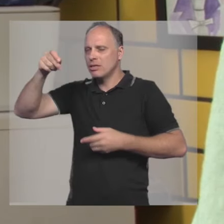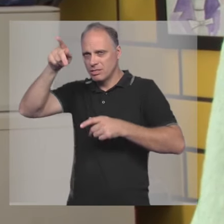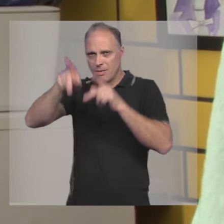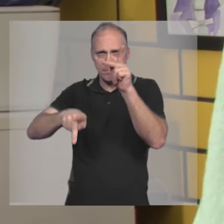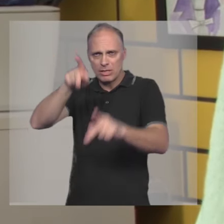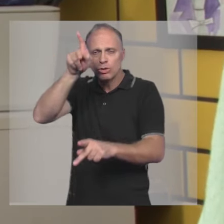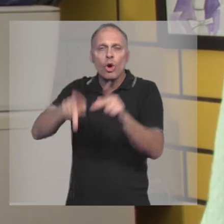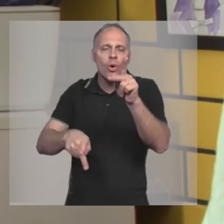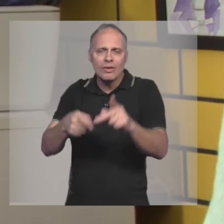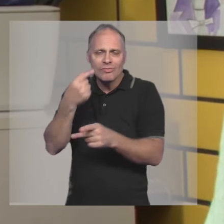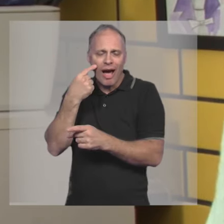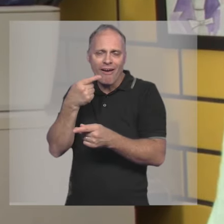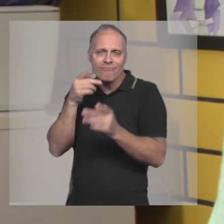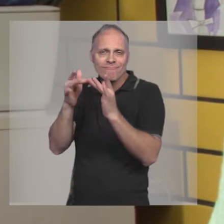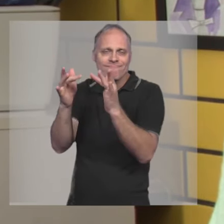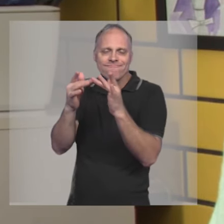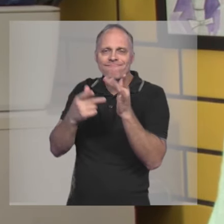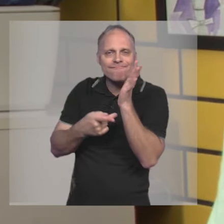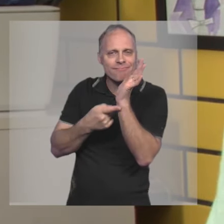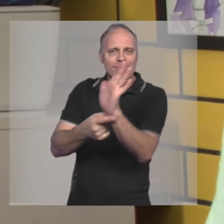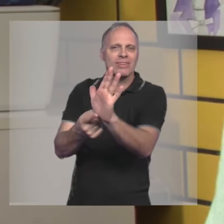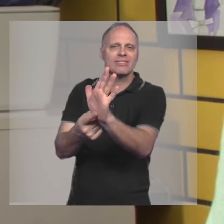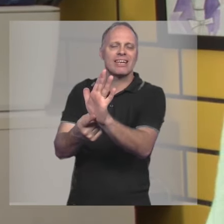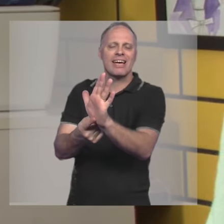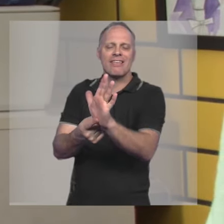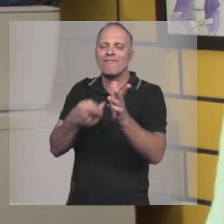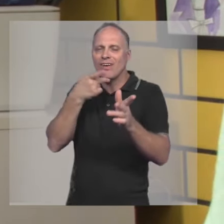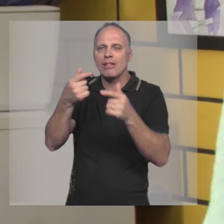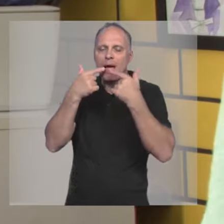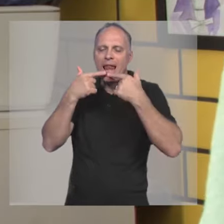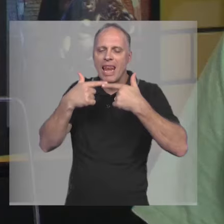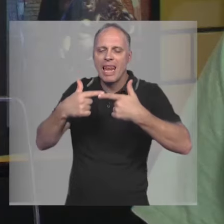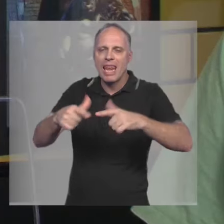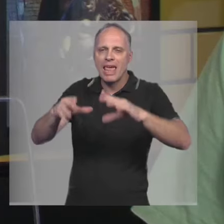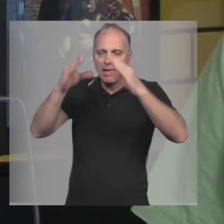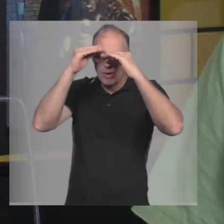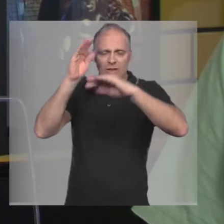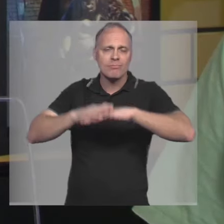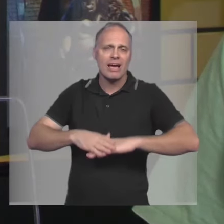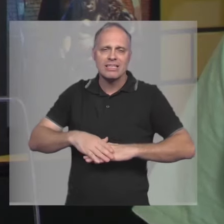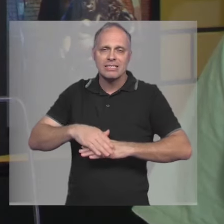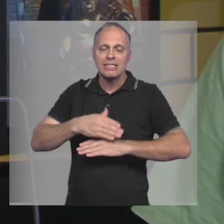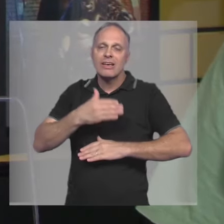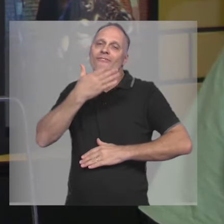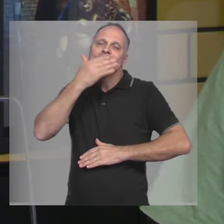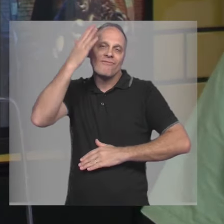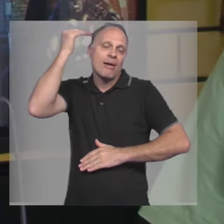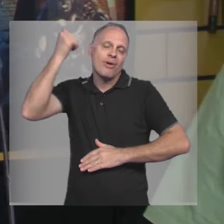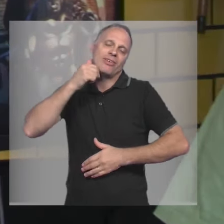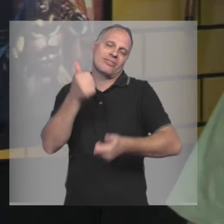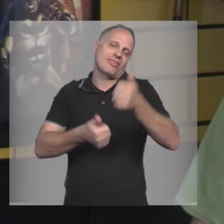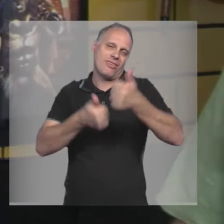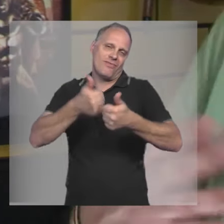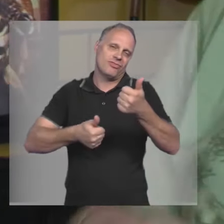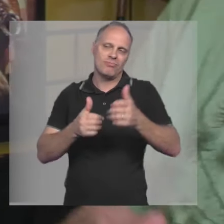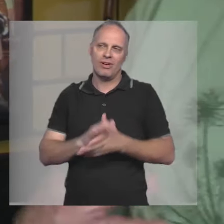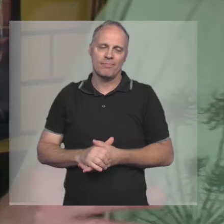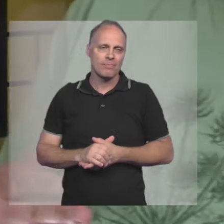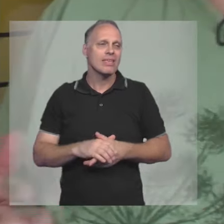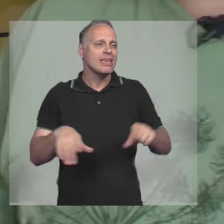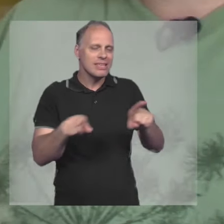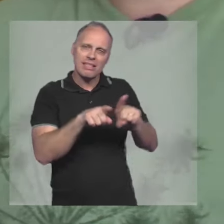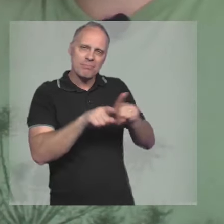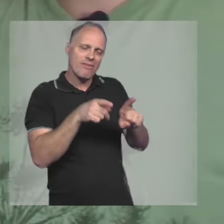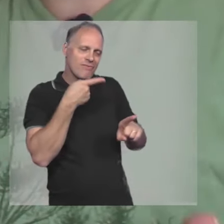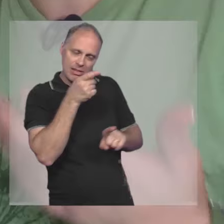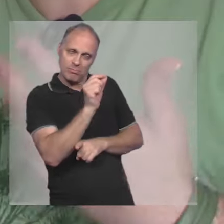milhões. E falando justamente na linguagem mais popular que tem no Brasil, que é o futebol. Pois é, justamente isso. Quando